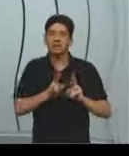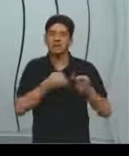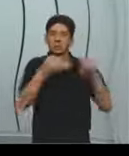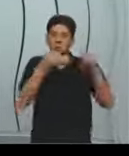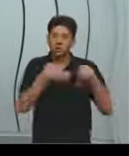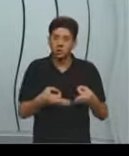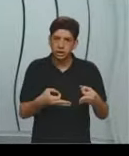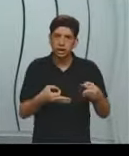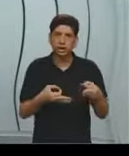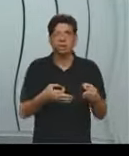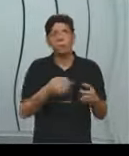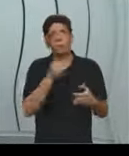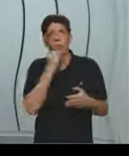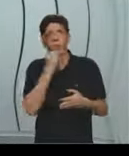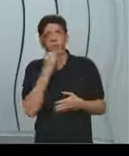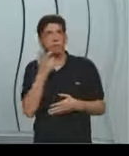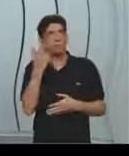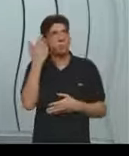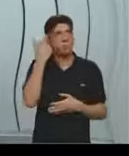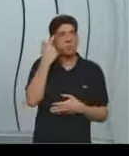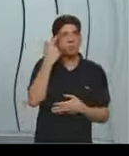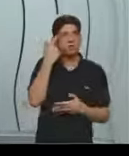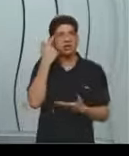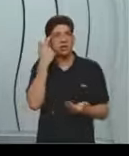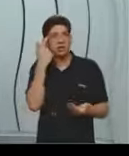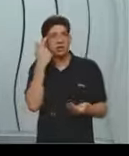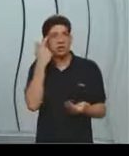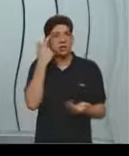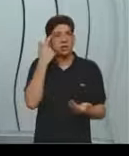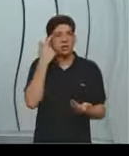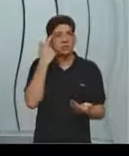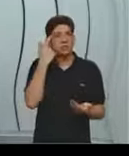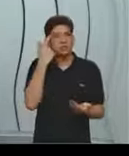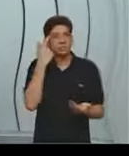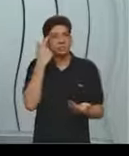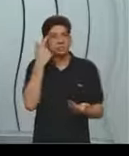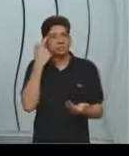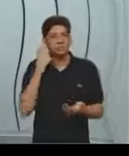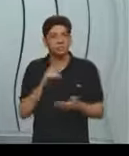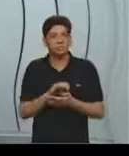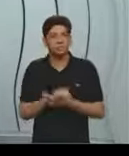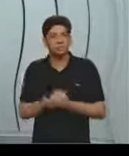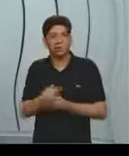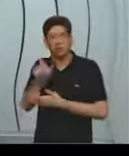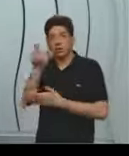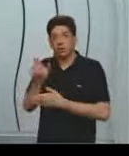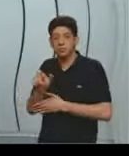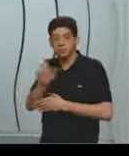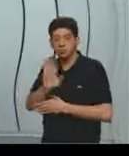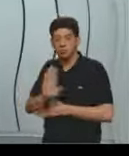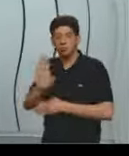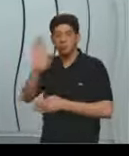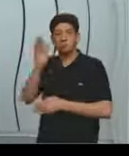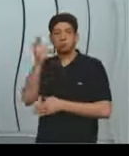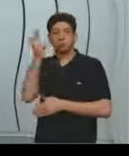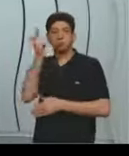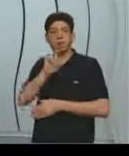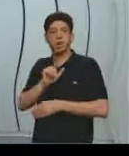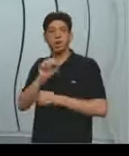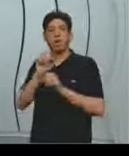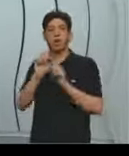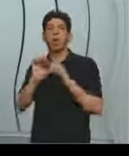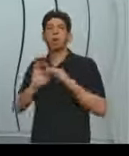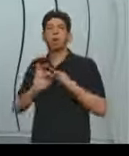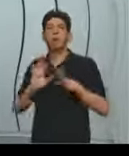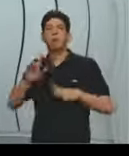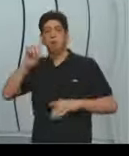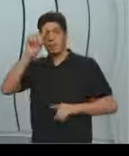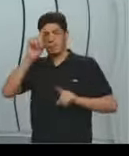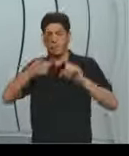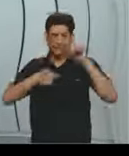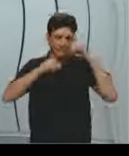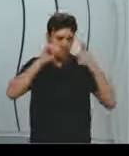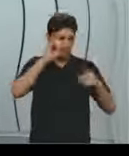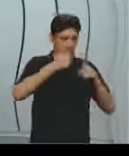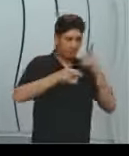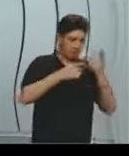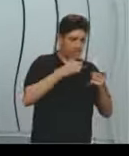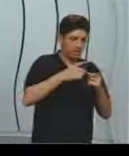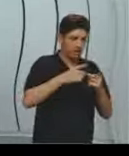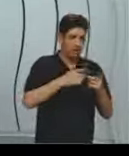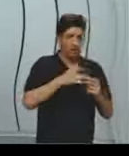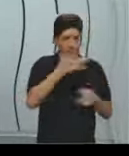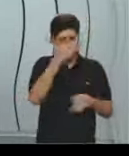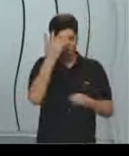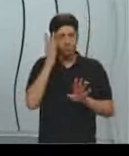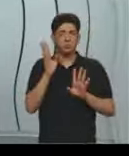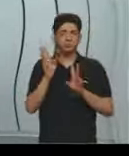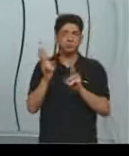e vezes aquela pessoa achar que a partir do momento que a pessoa ela foi Eleita para um cargo ela pode fazer o que quiser e as pessoas começaram entender